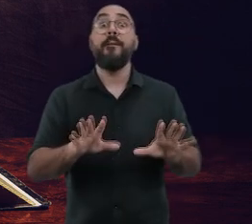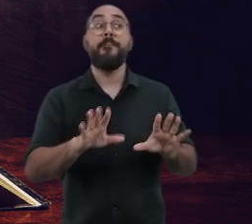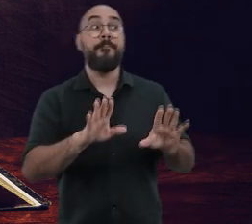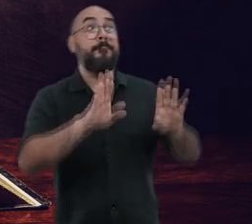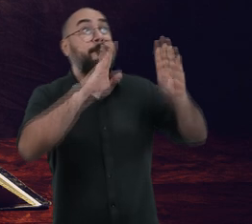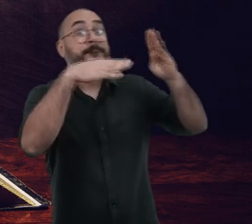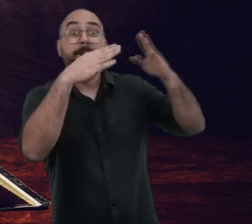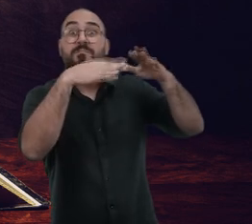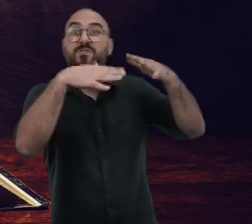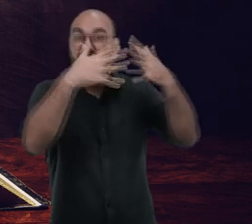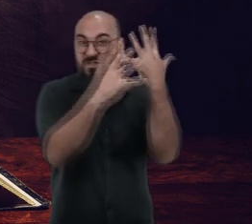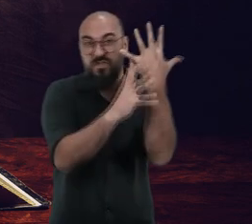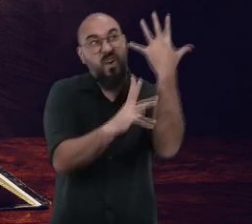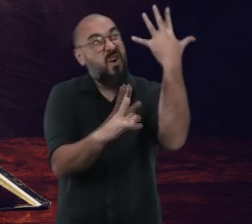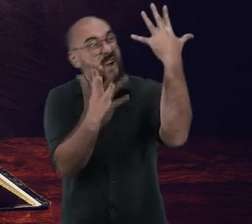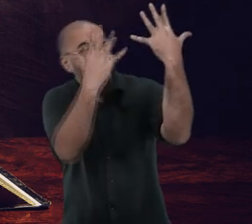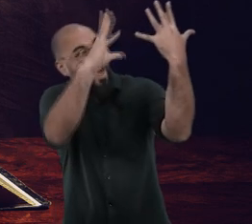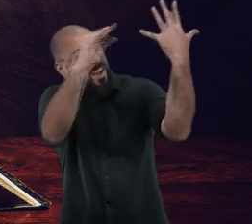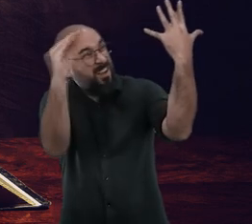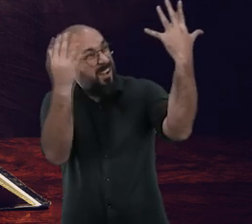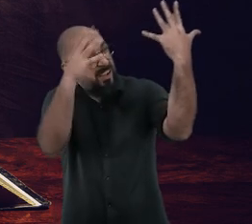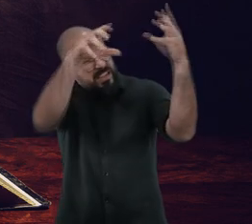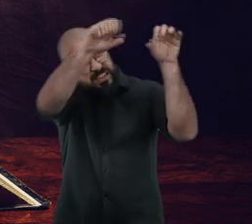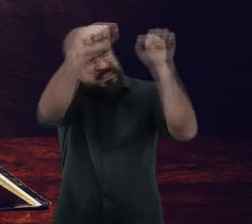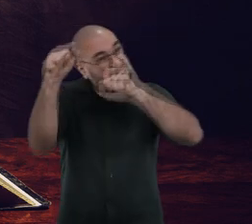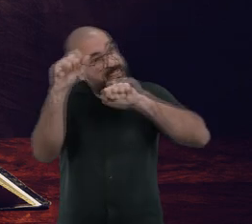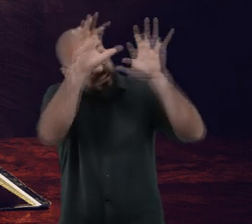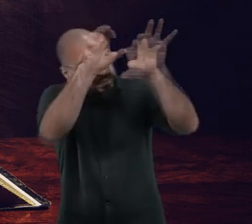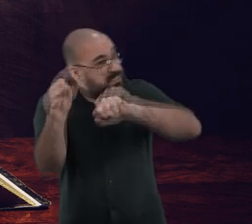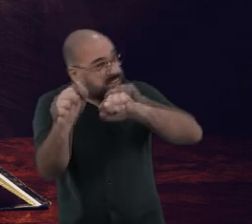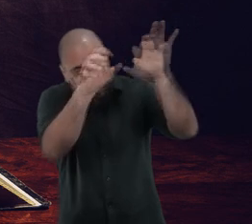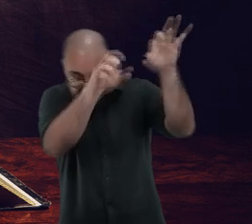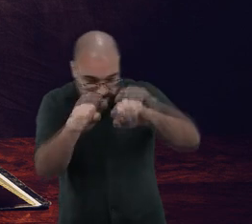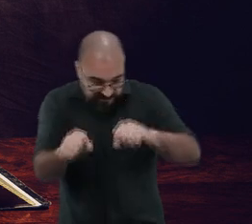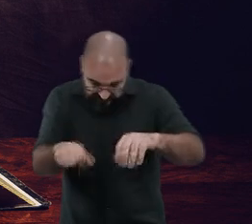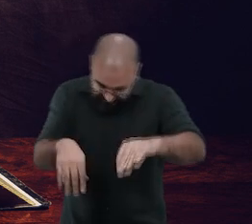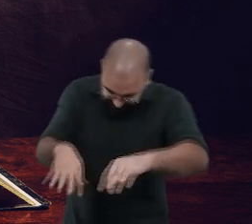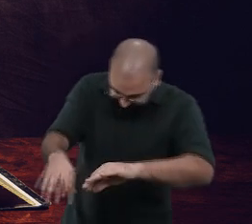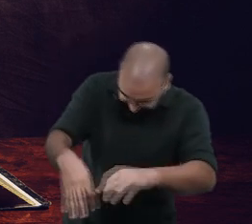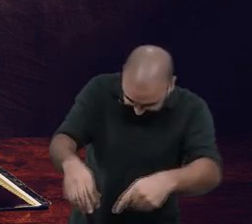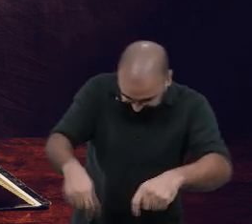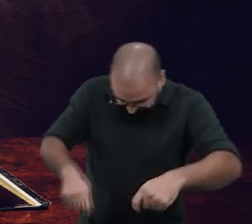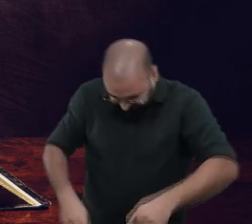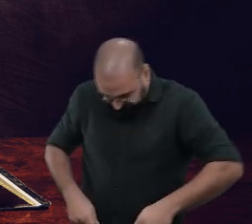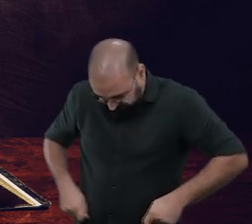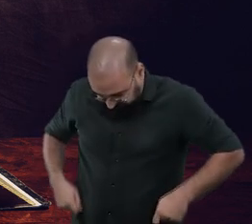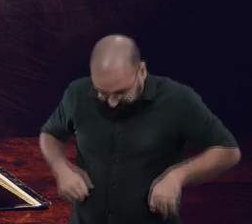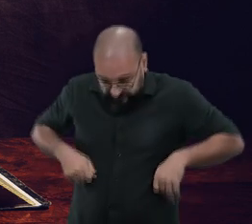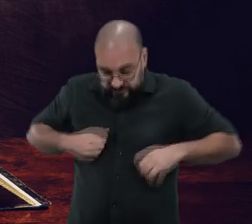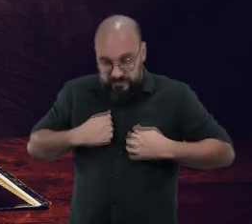fizeram cintas para si, ao ouvirem a voz do Senhor Deus, que andava no jardim quando soprava o vento suave da